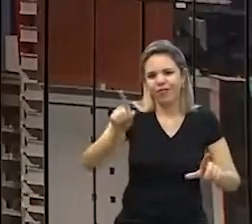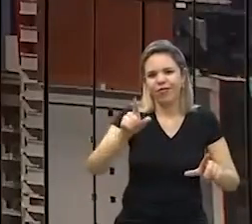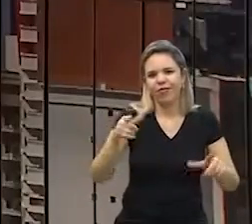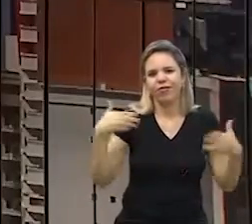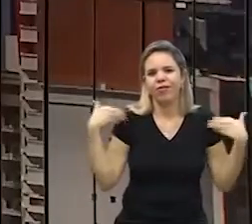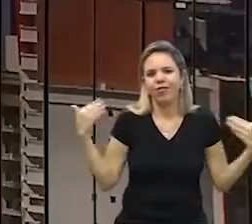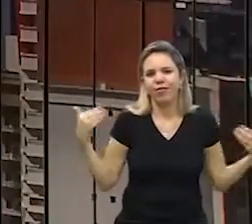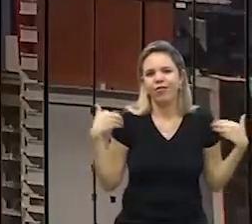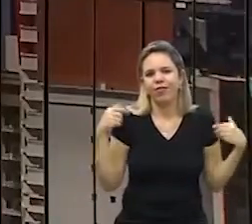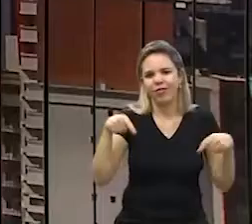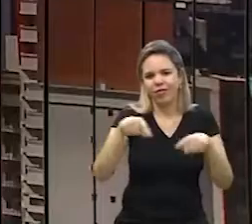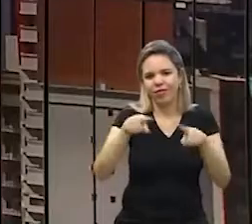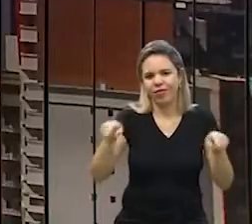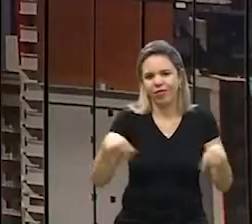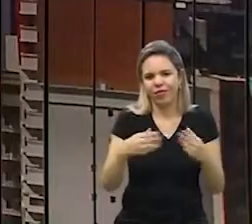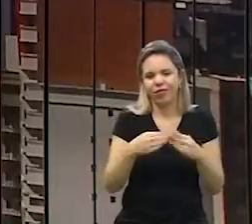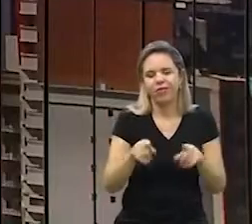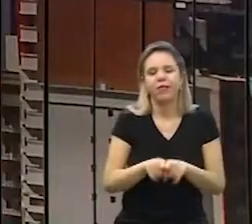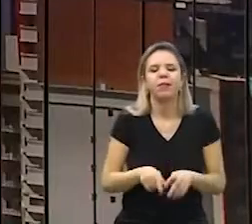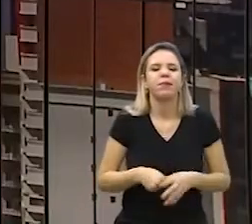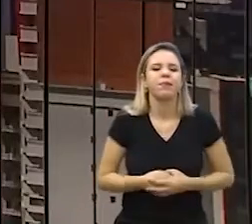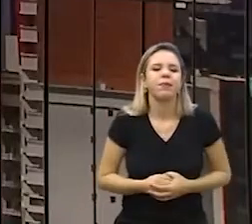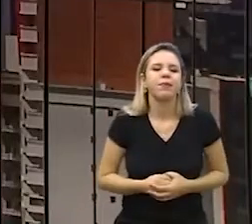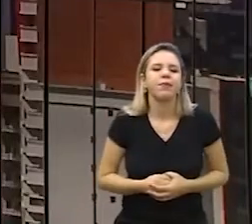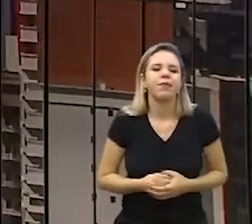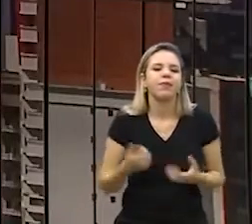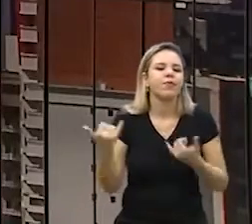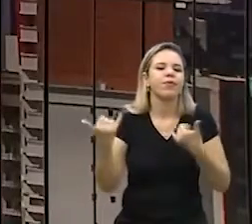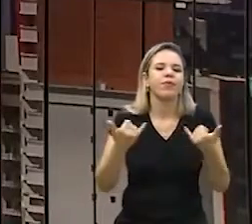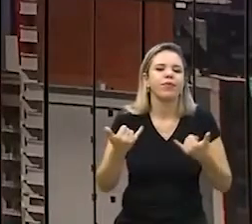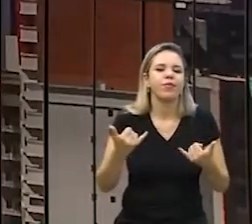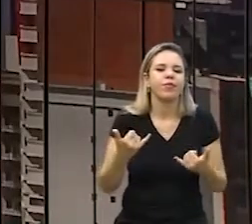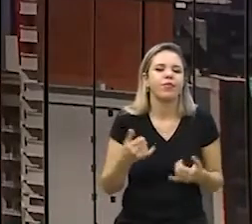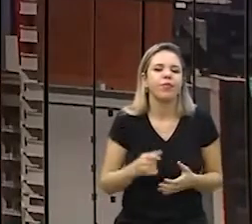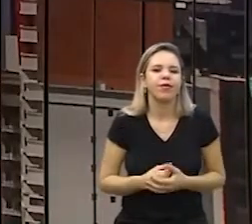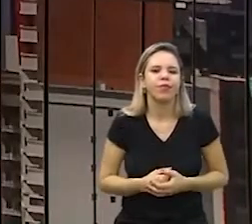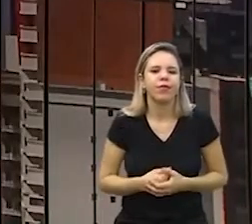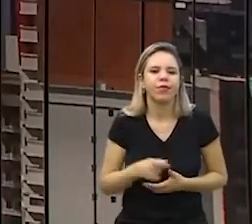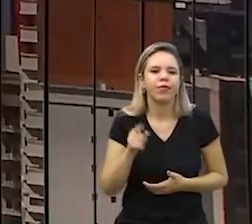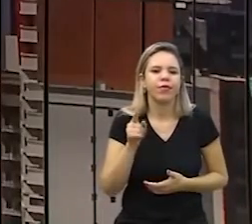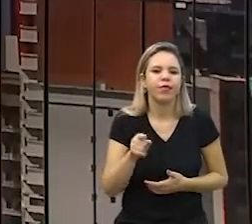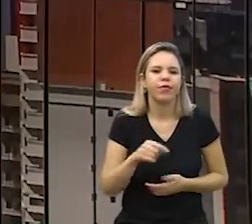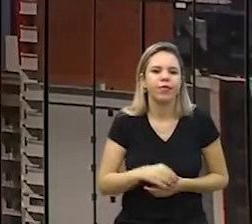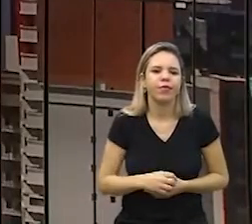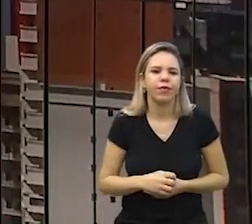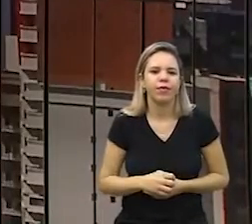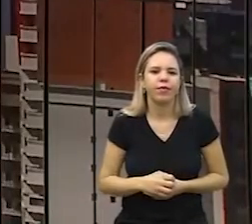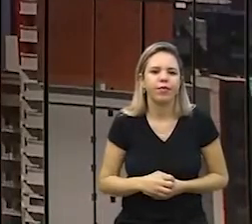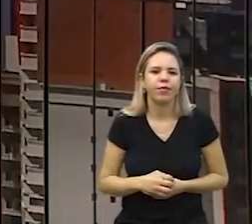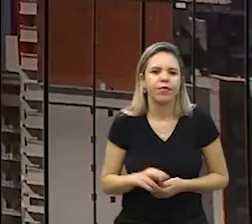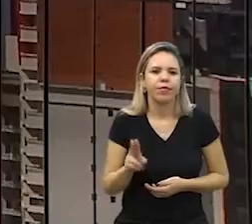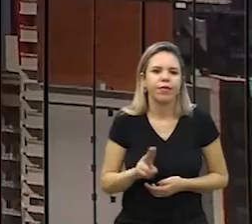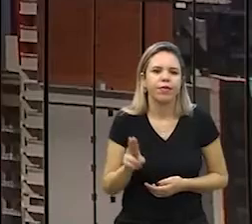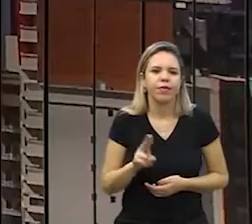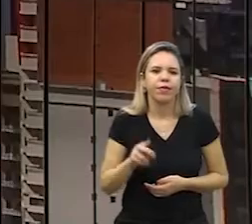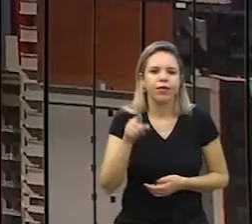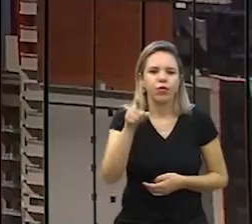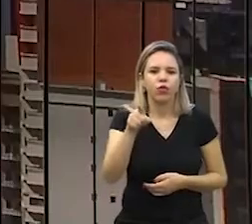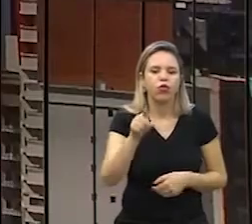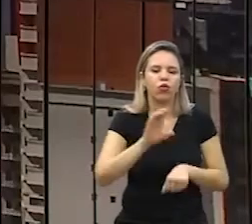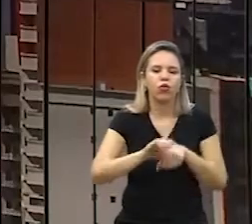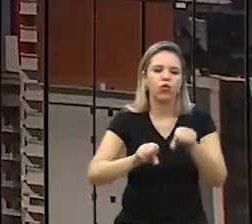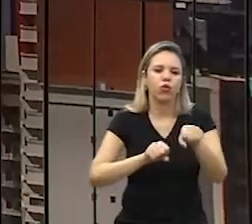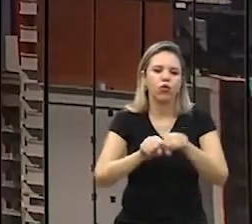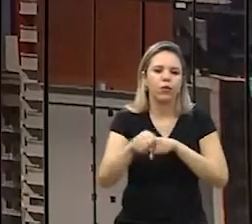tour no seu quintal também. Fala uma coisa para a gente, Vitor, você usa a sua